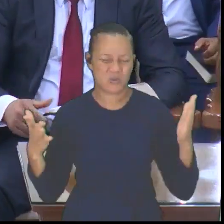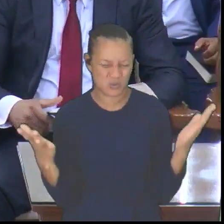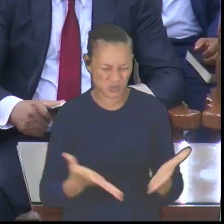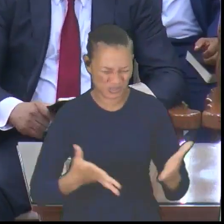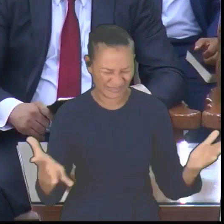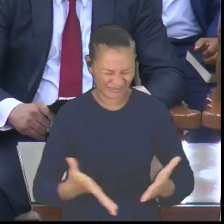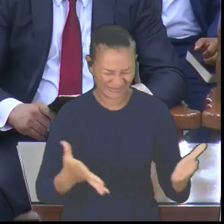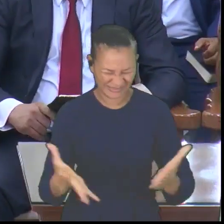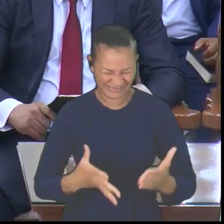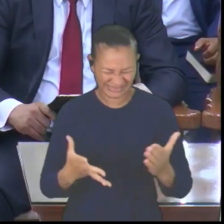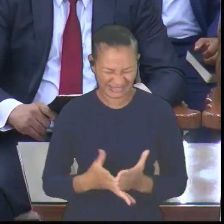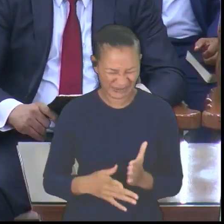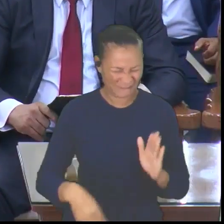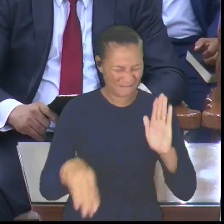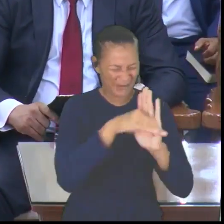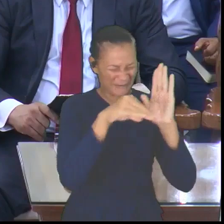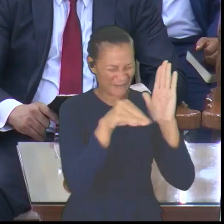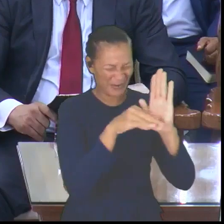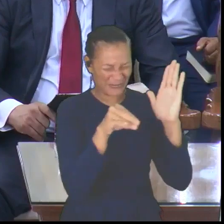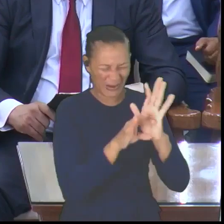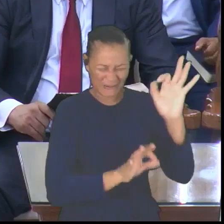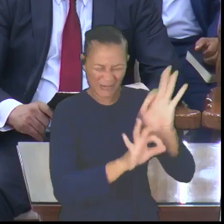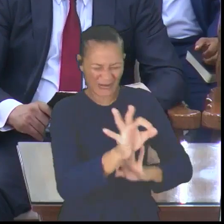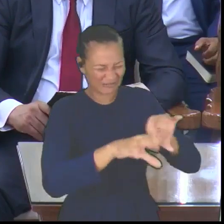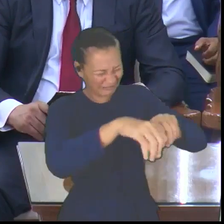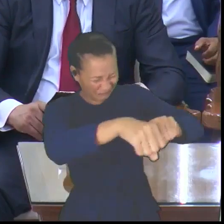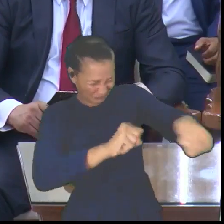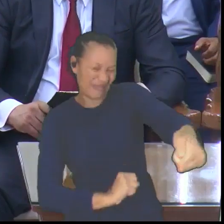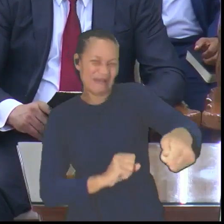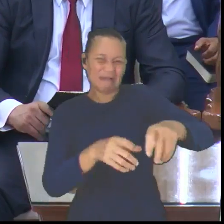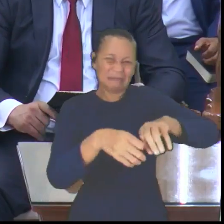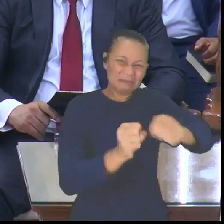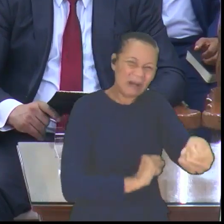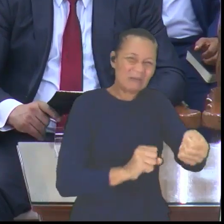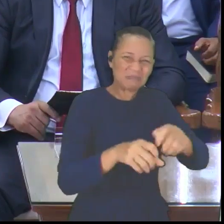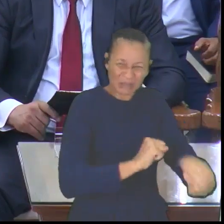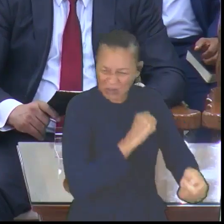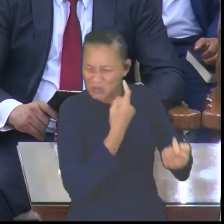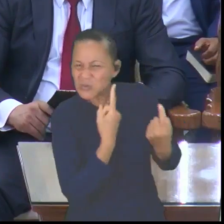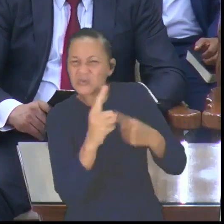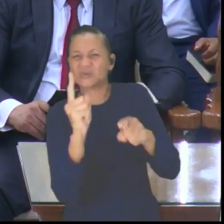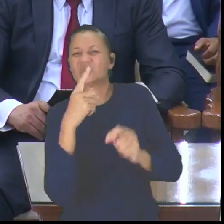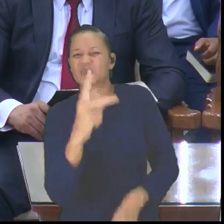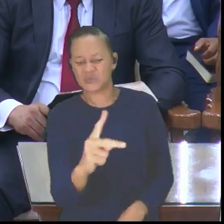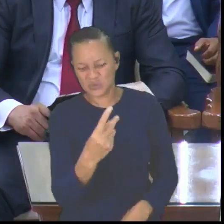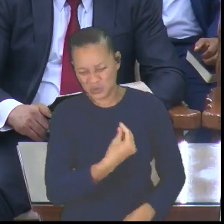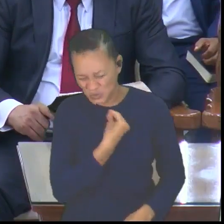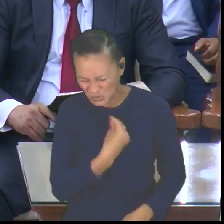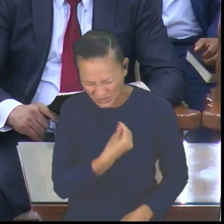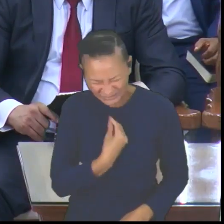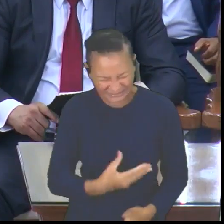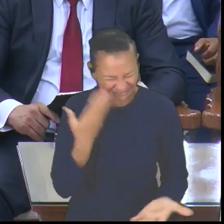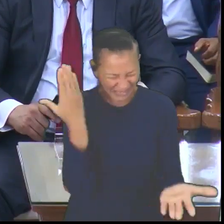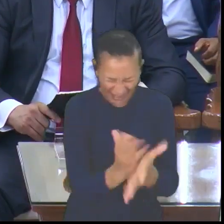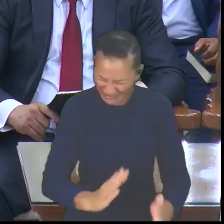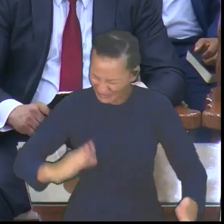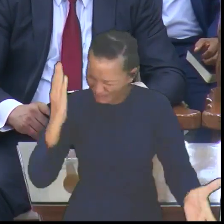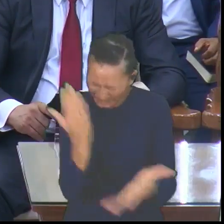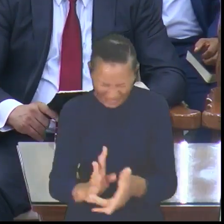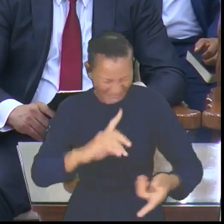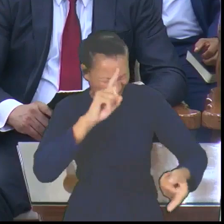está rasgando planos de homens contra a sua vida. Deus hoje está quebrando as